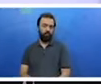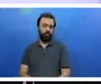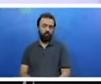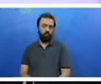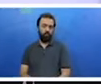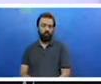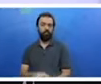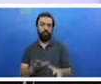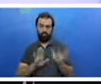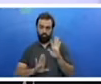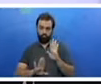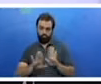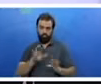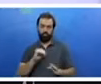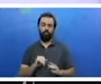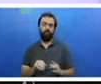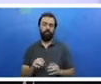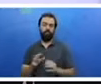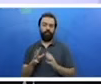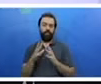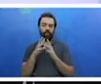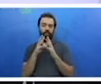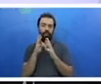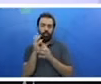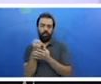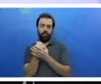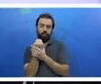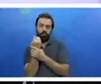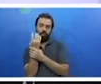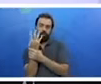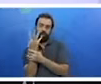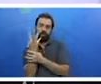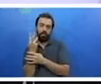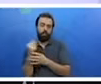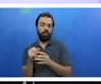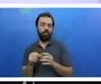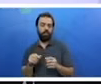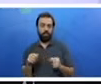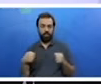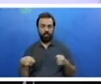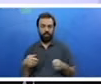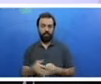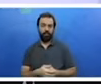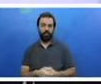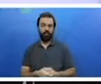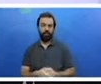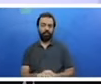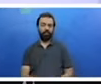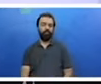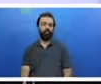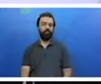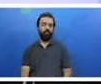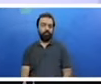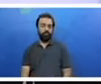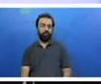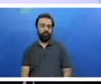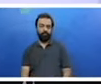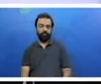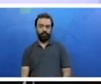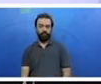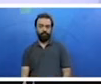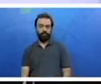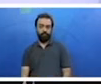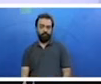muita cautela, usar luvas, né, e tomar cuidado com a inalação dos gases, né, que sobem quando